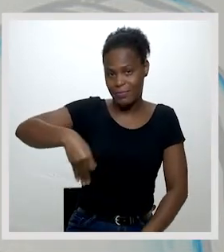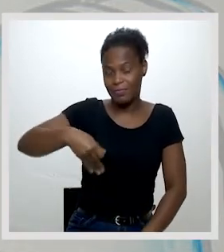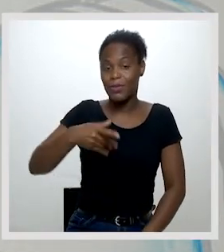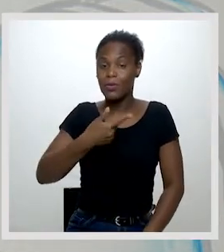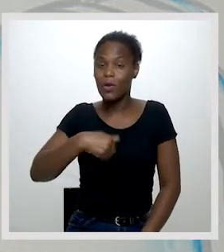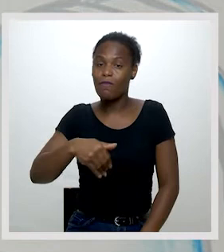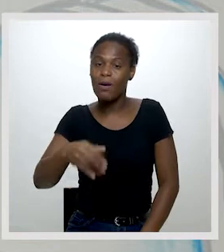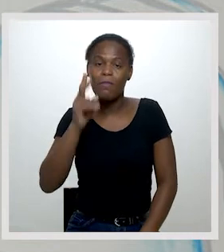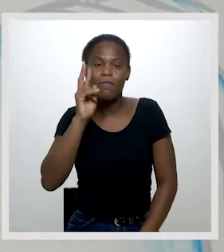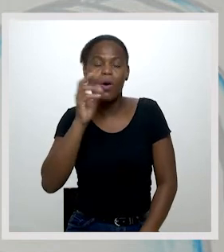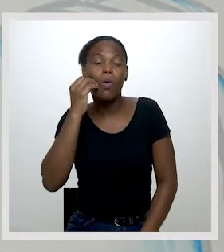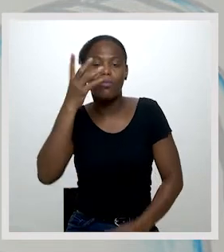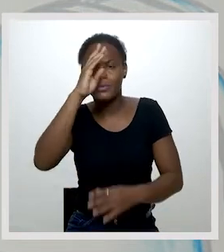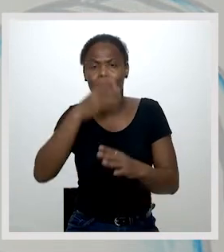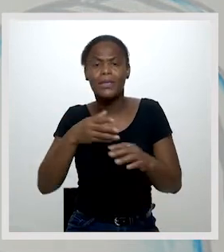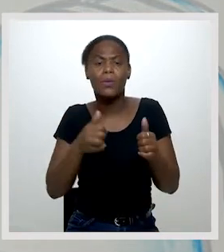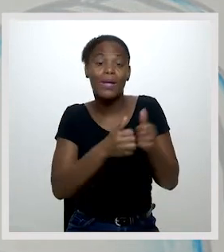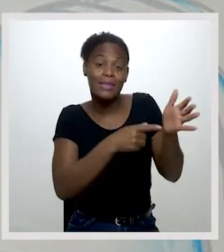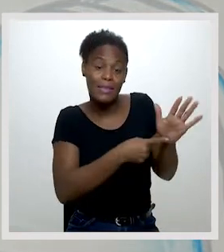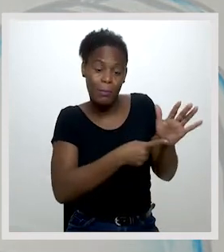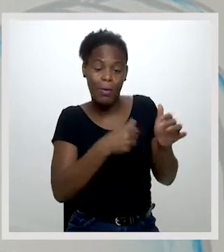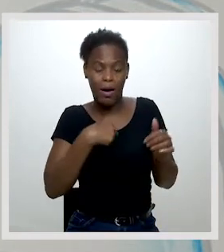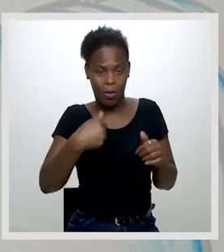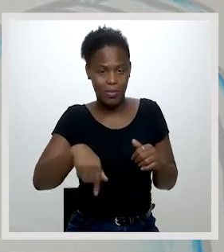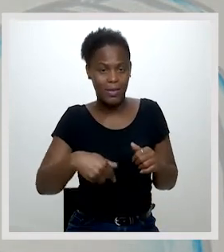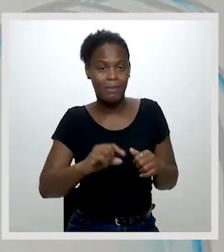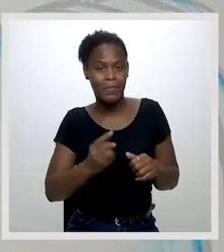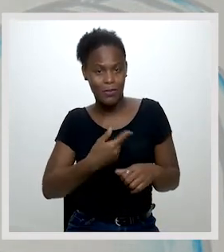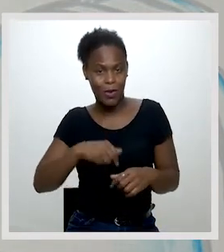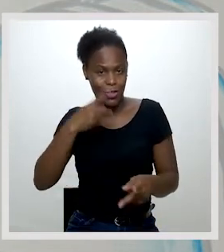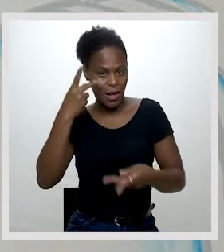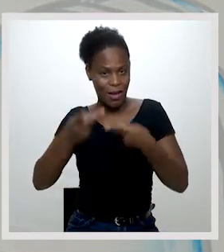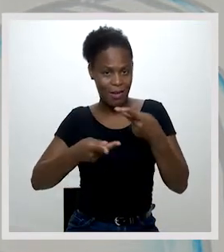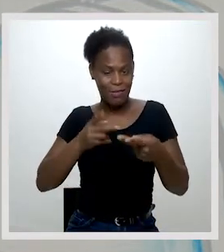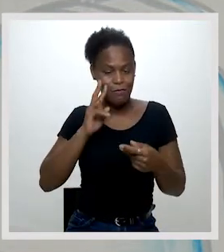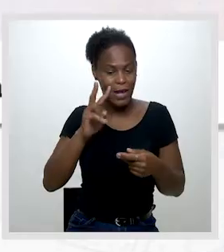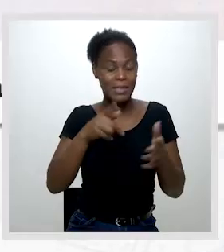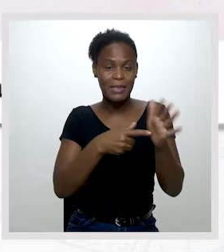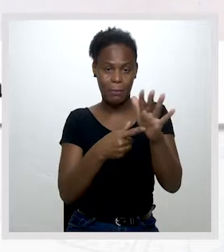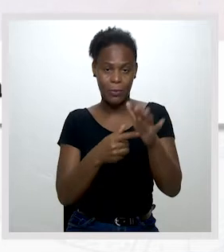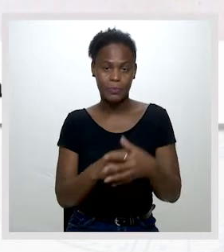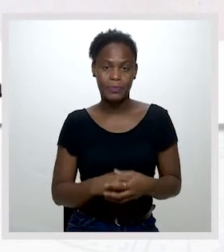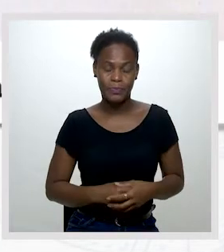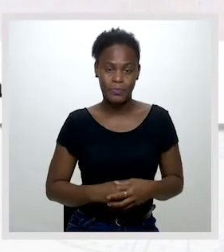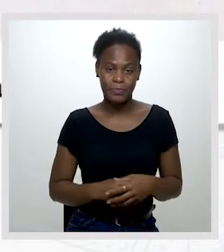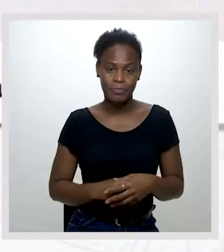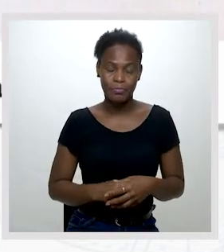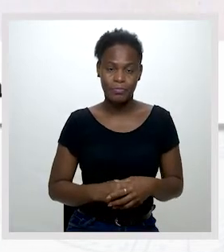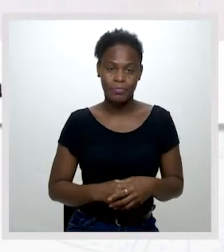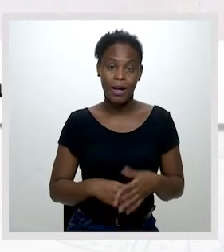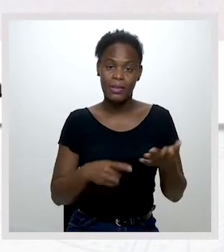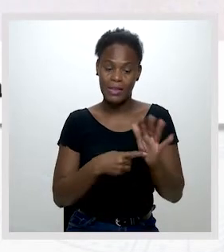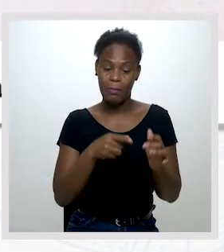ver como é que isso acontece com o exemplo que eu trouxe aqui para nós analisarmos. Vamos lá ver isso. Por exemplo, temos aqui